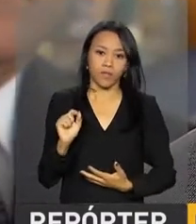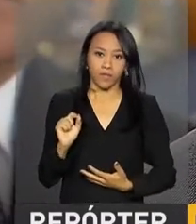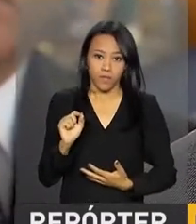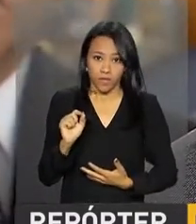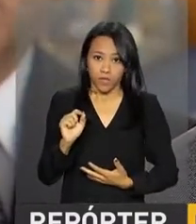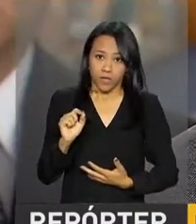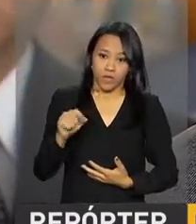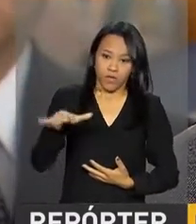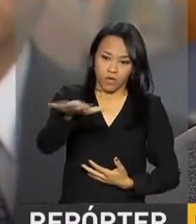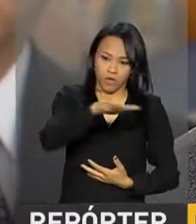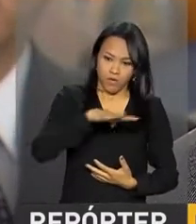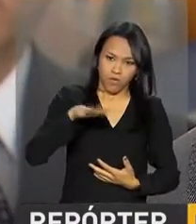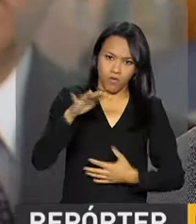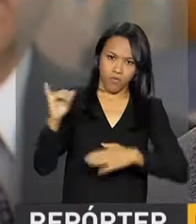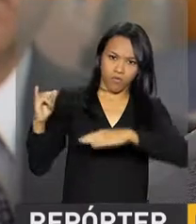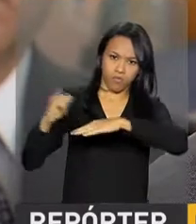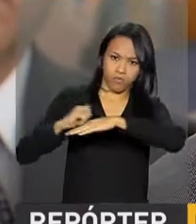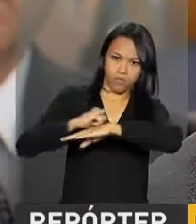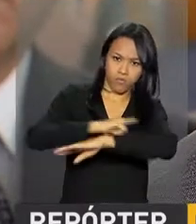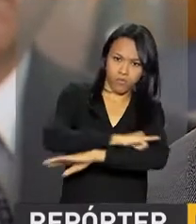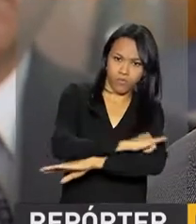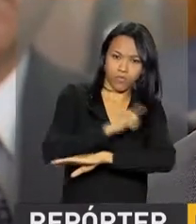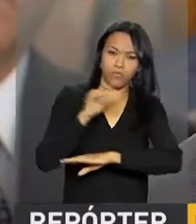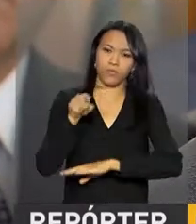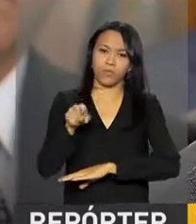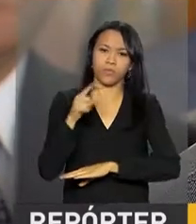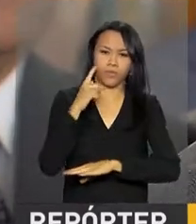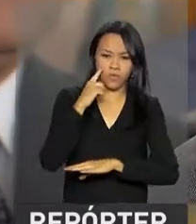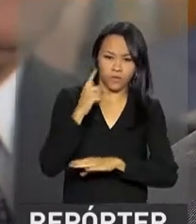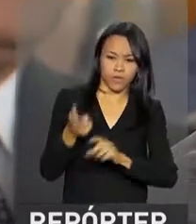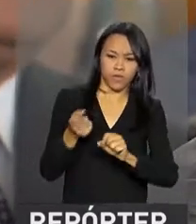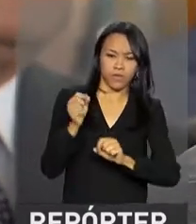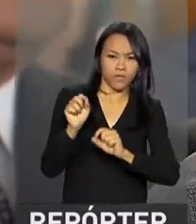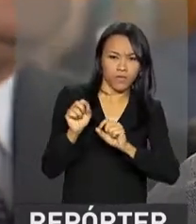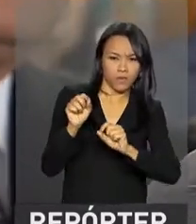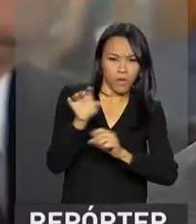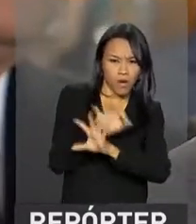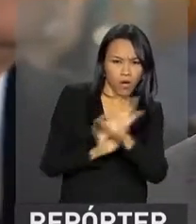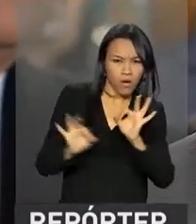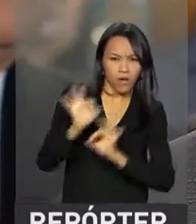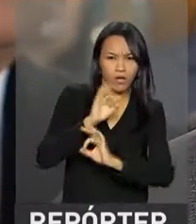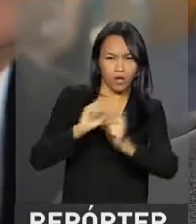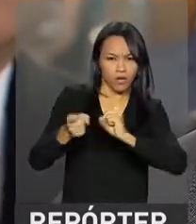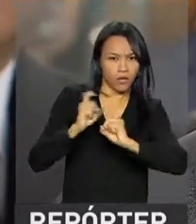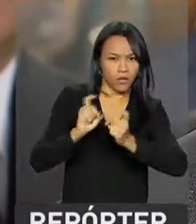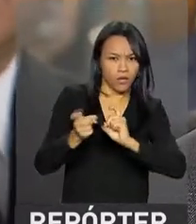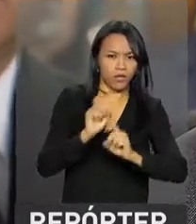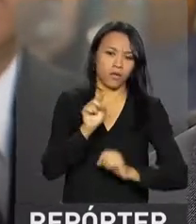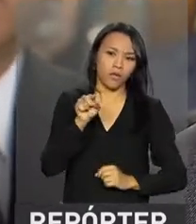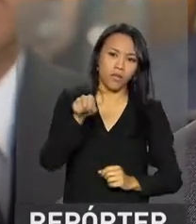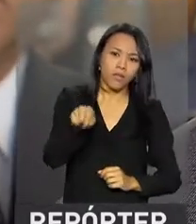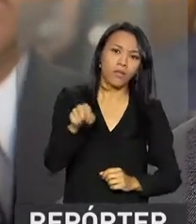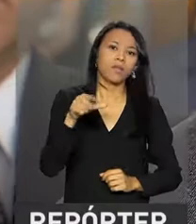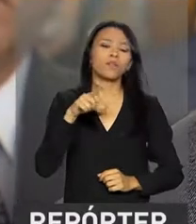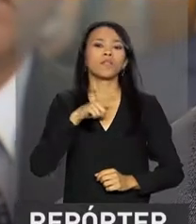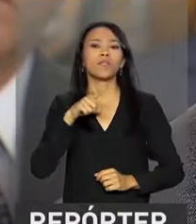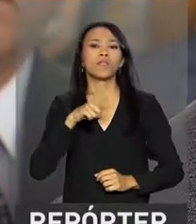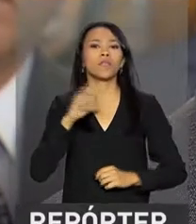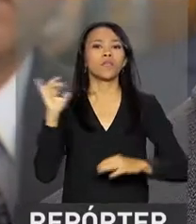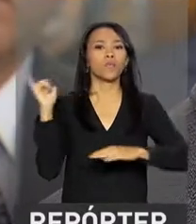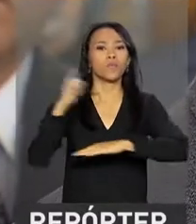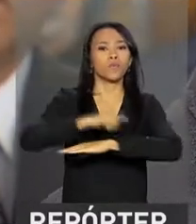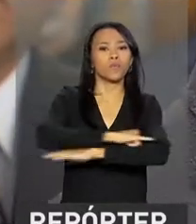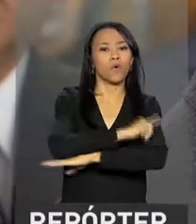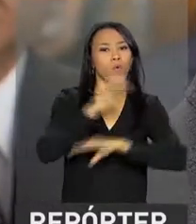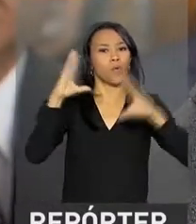uma determinada região retirar suas restrições fazem o balizamento noturno para que a gente possa se possa ter vôo à noite